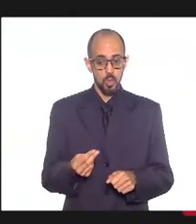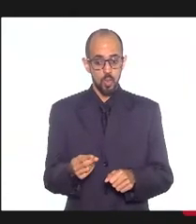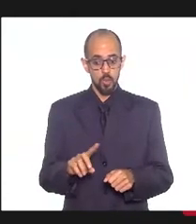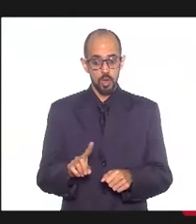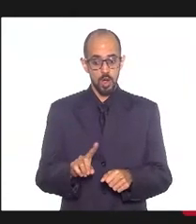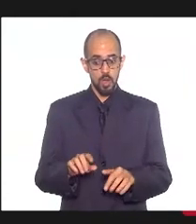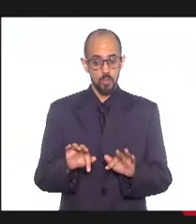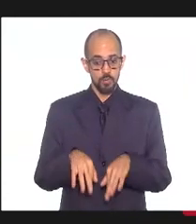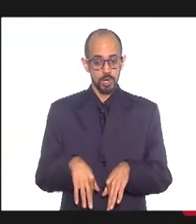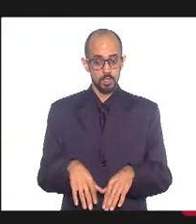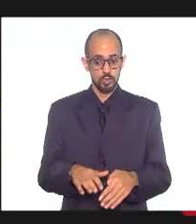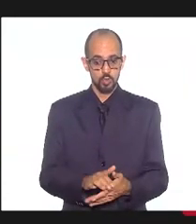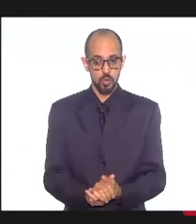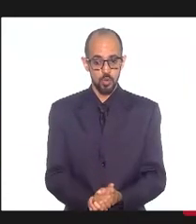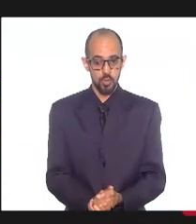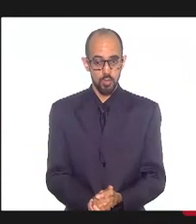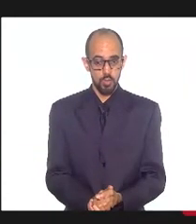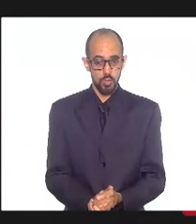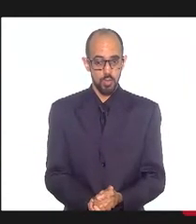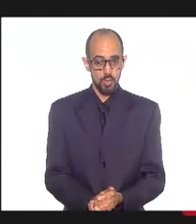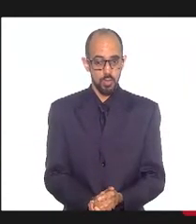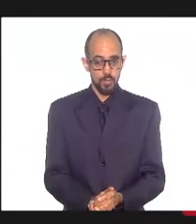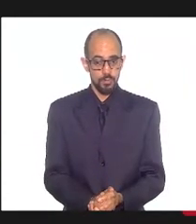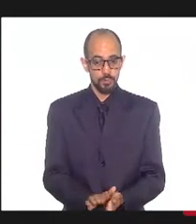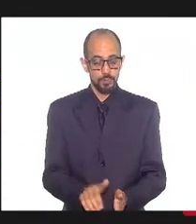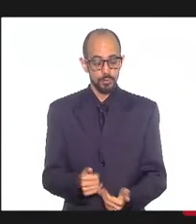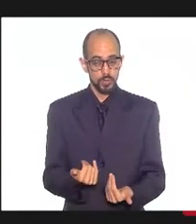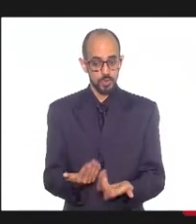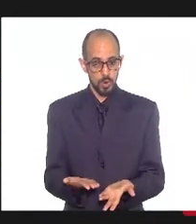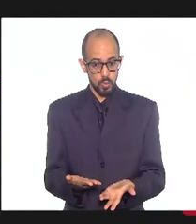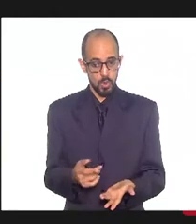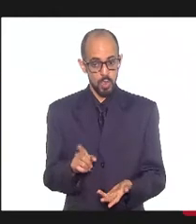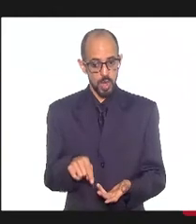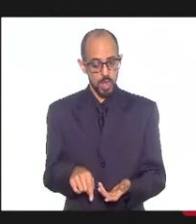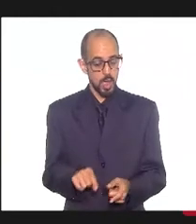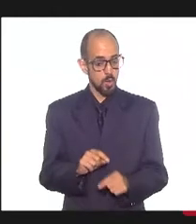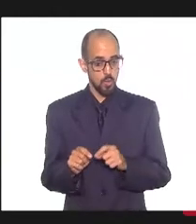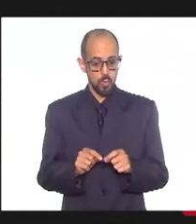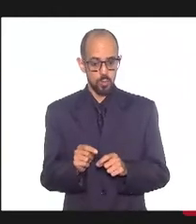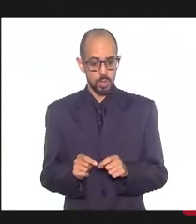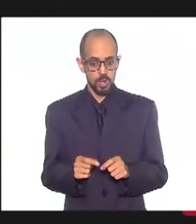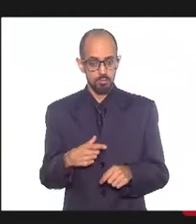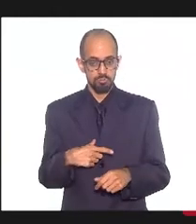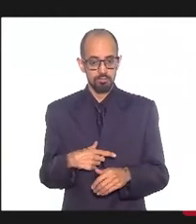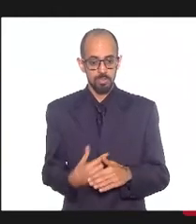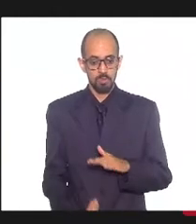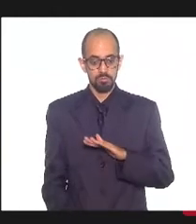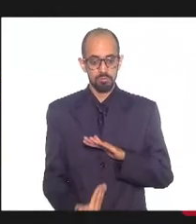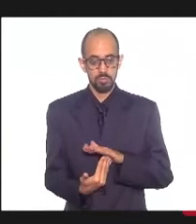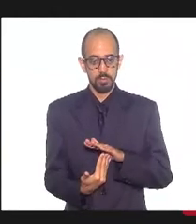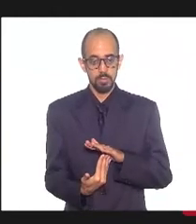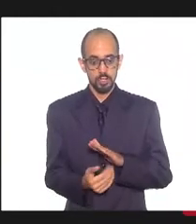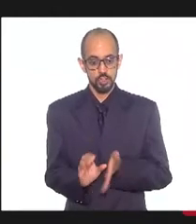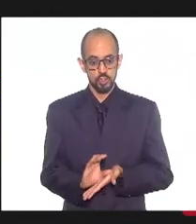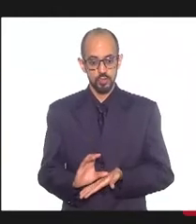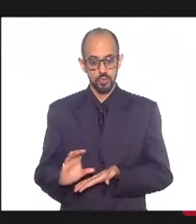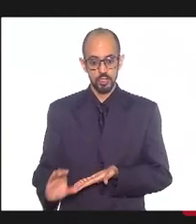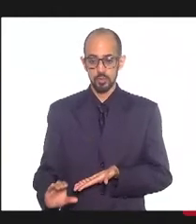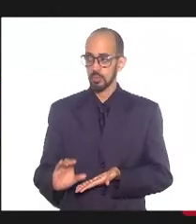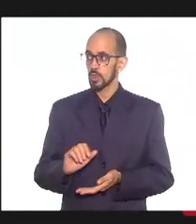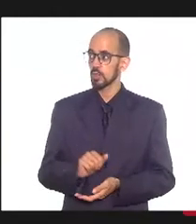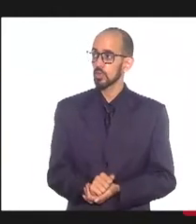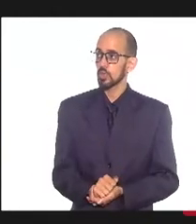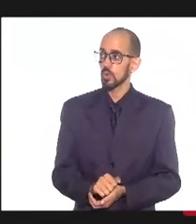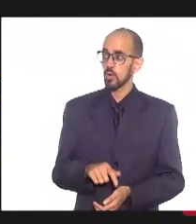vez, vejo as concessionárias como a Natur extremamente limitadas em fazer novos investimentos, ou gasodutos de